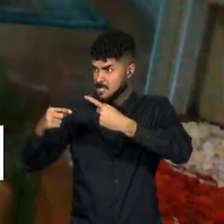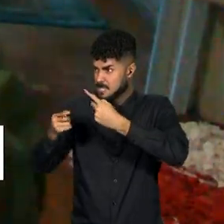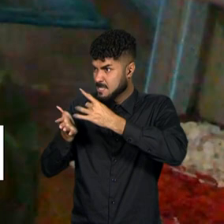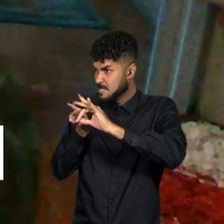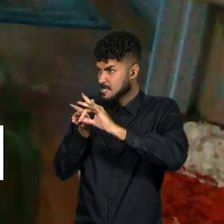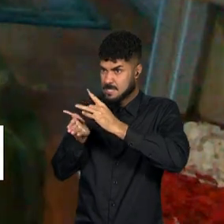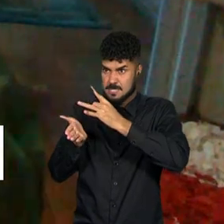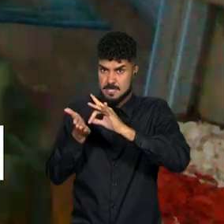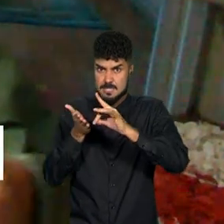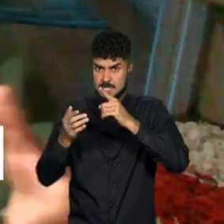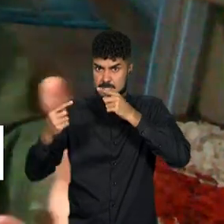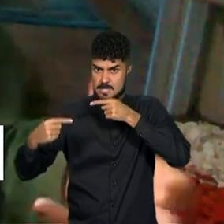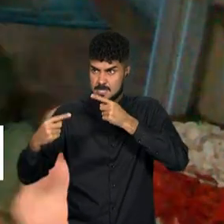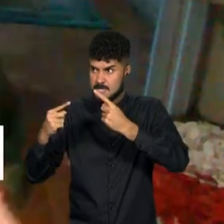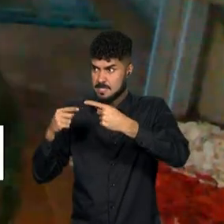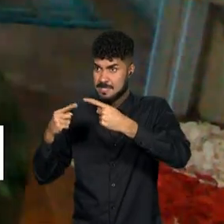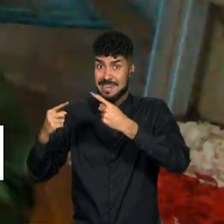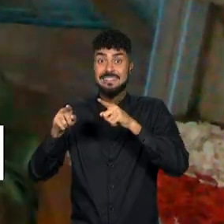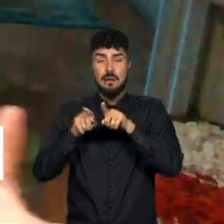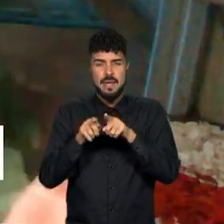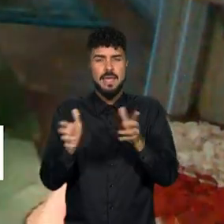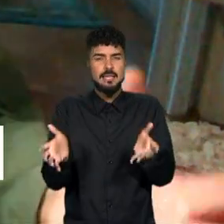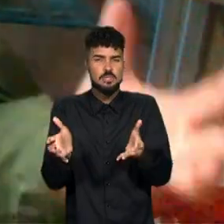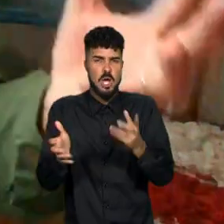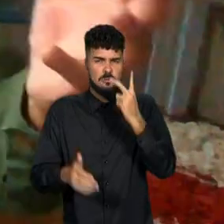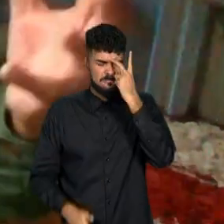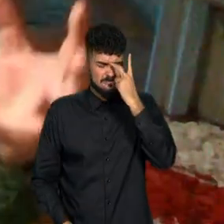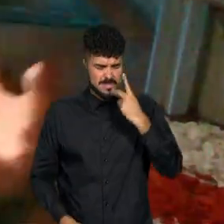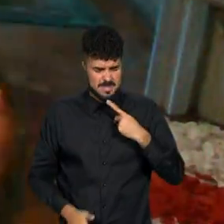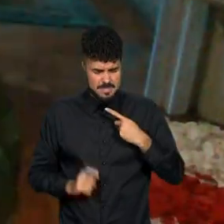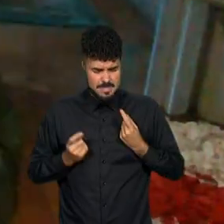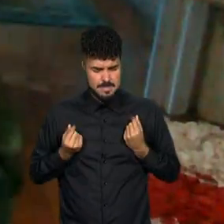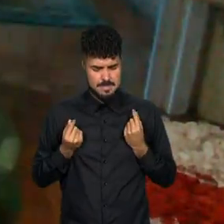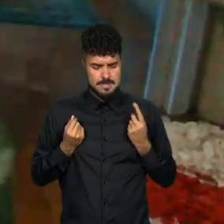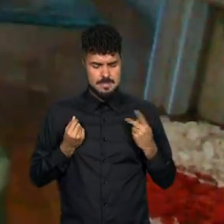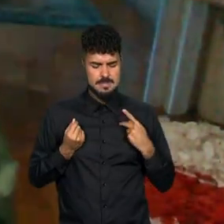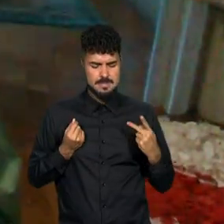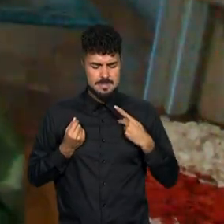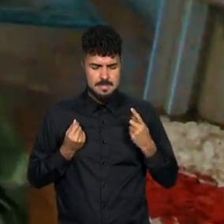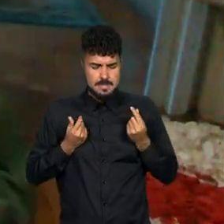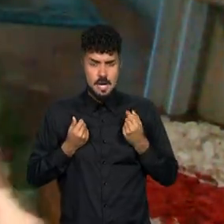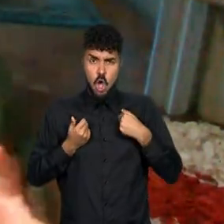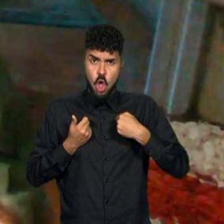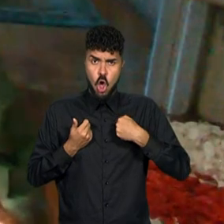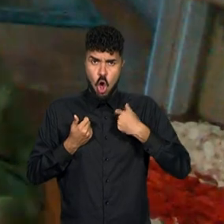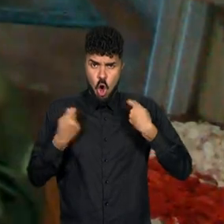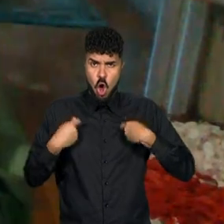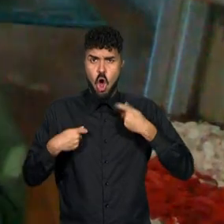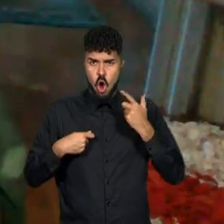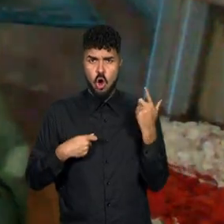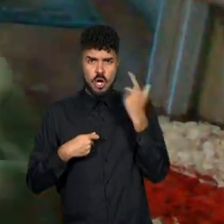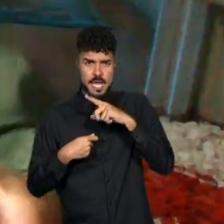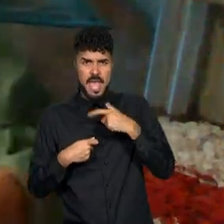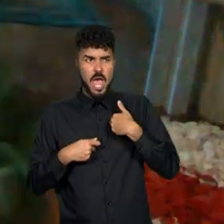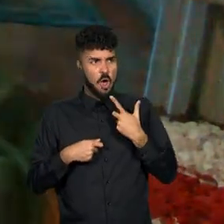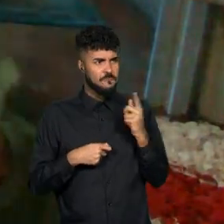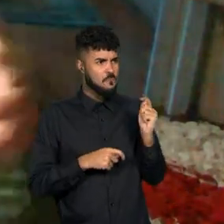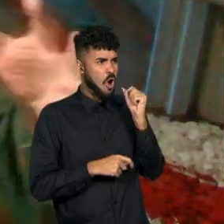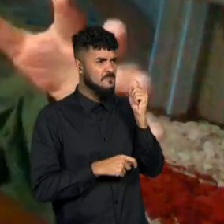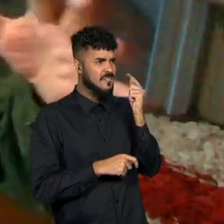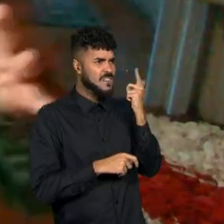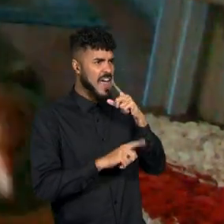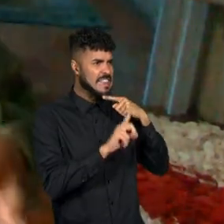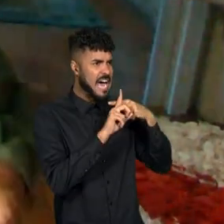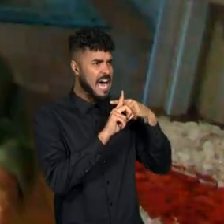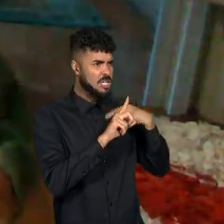né, permanentemente o egoísmo, o individualismo, a disputa, né, por vantagens